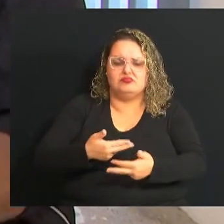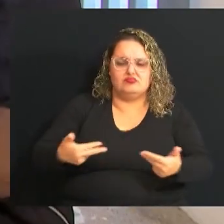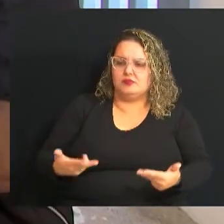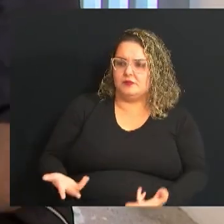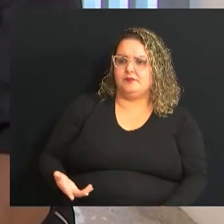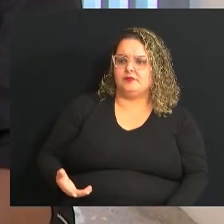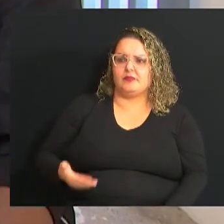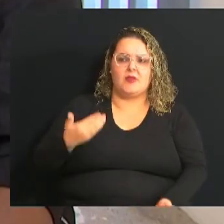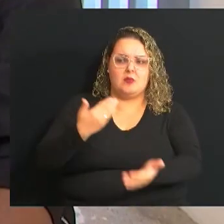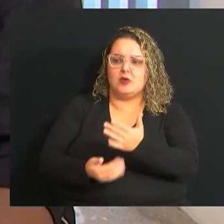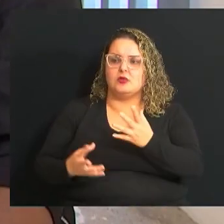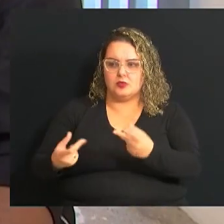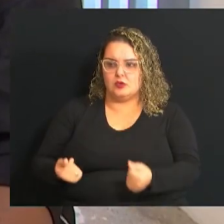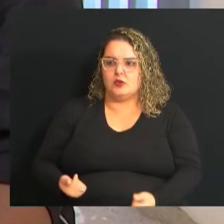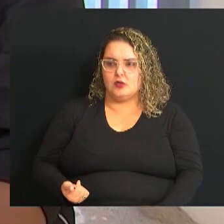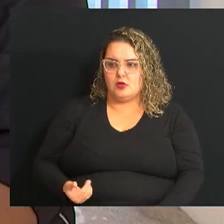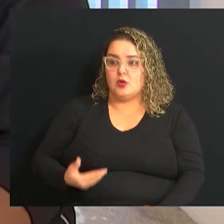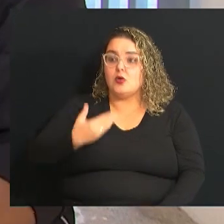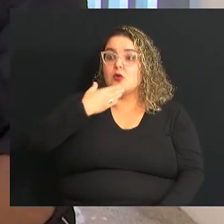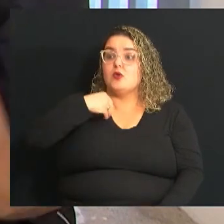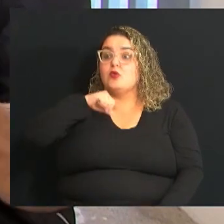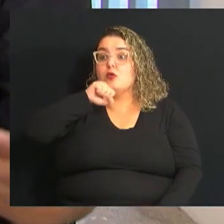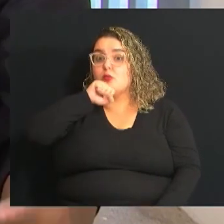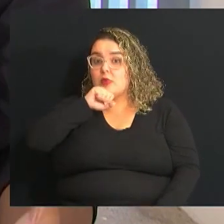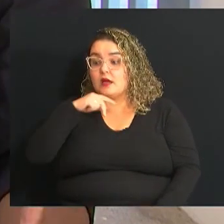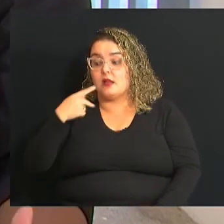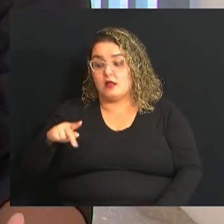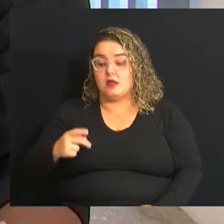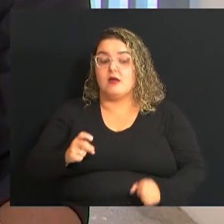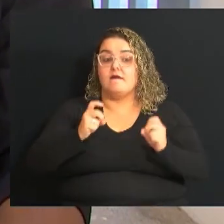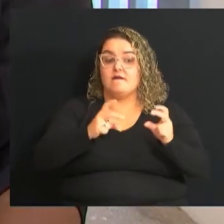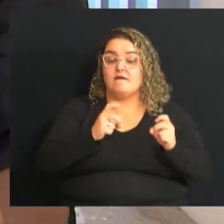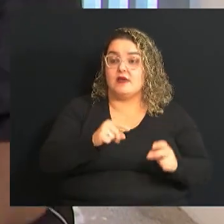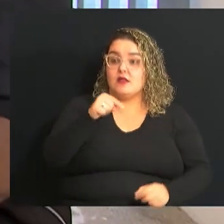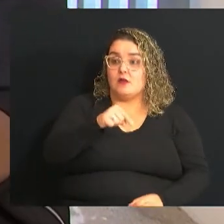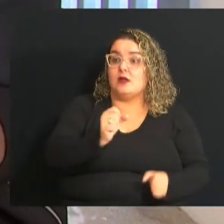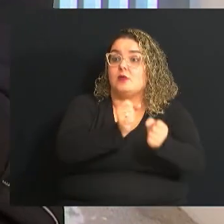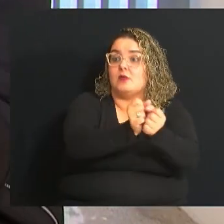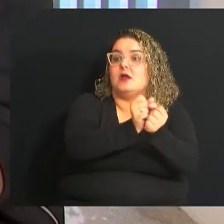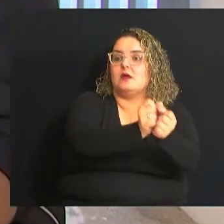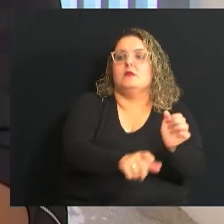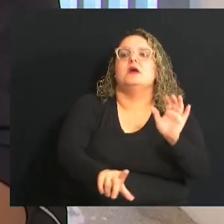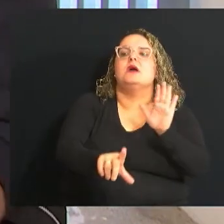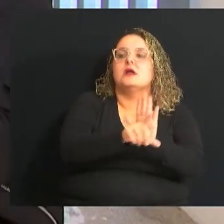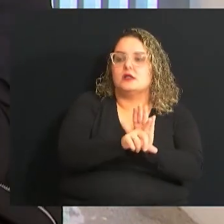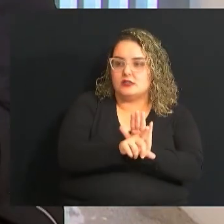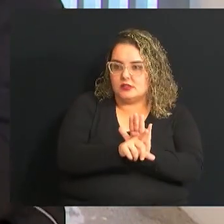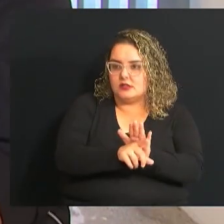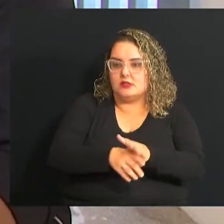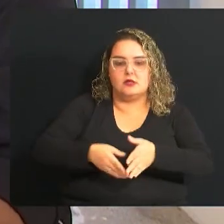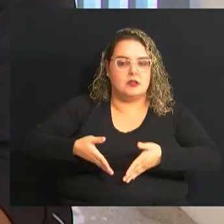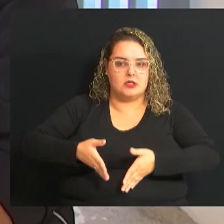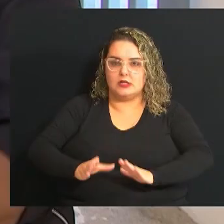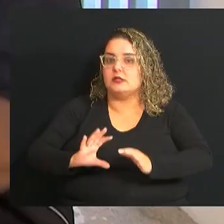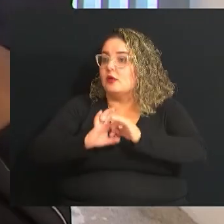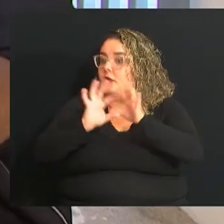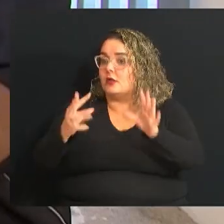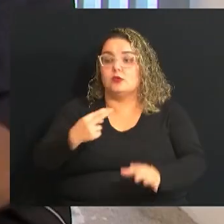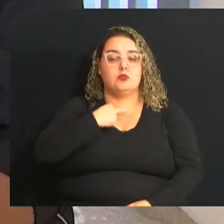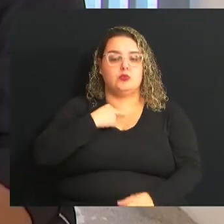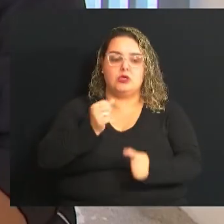ressaltaram é que ele era um cara muito importante, uma figura negra muito importante, não só para Campinas, mas também para o Brasil. Outro